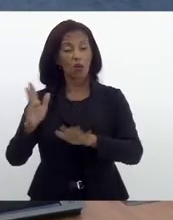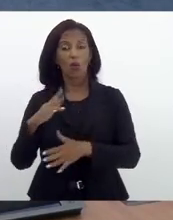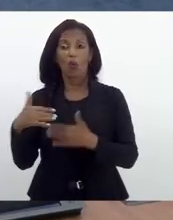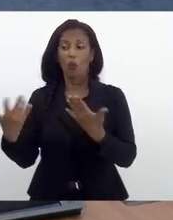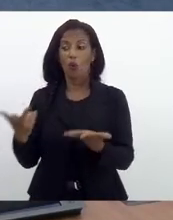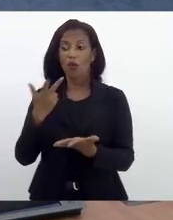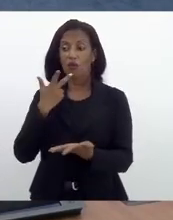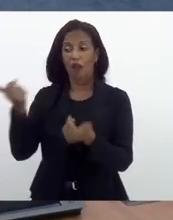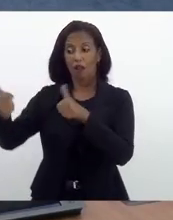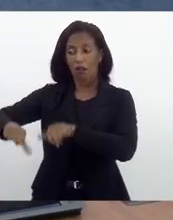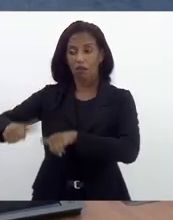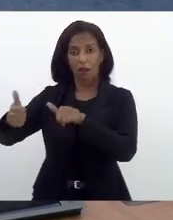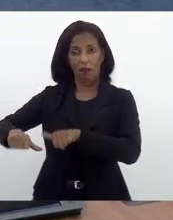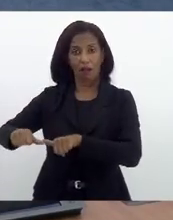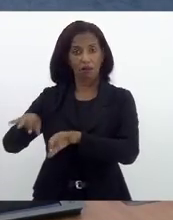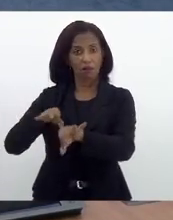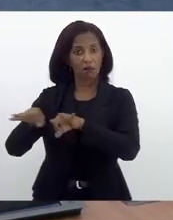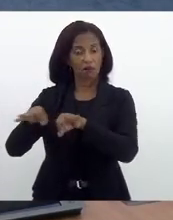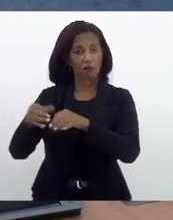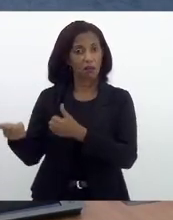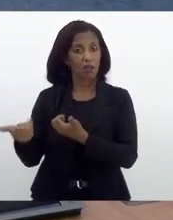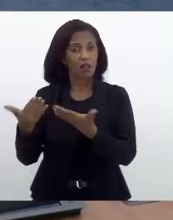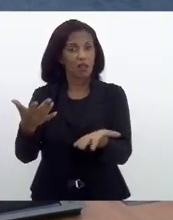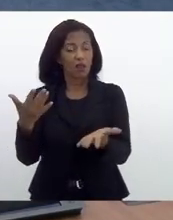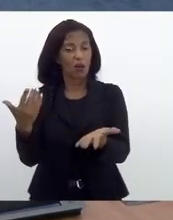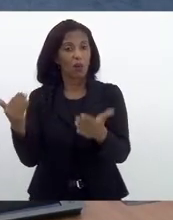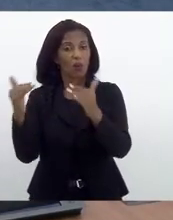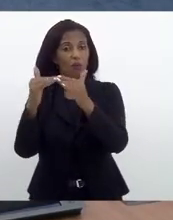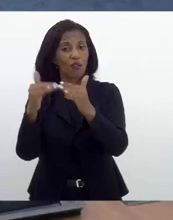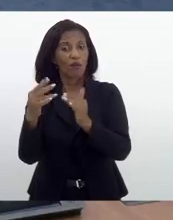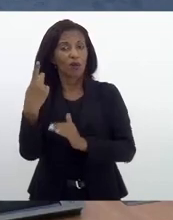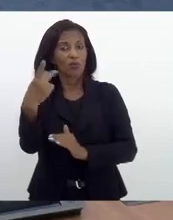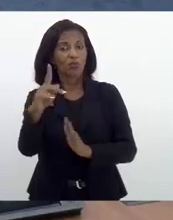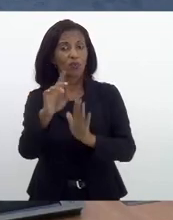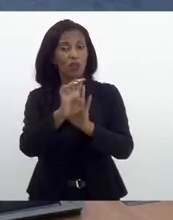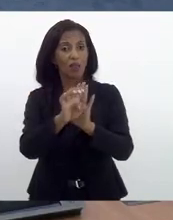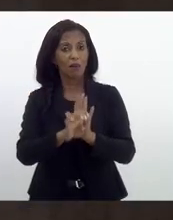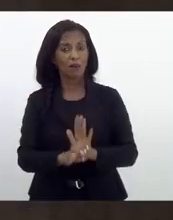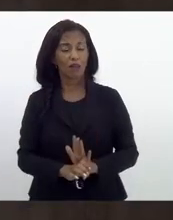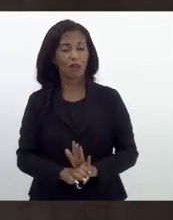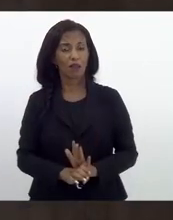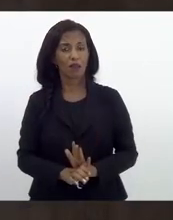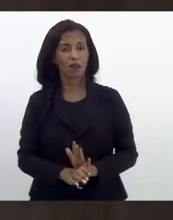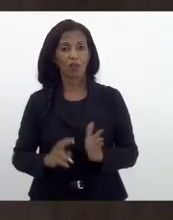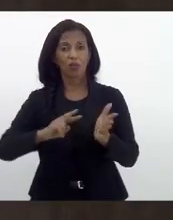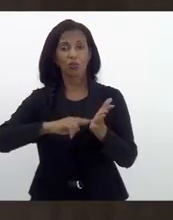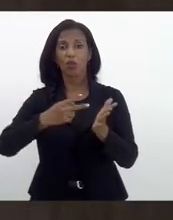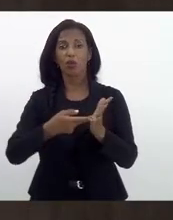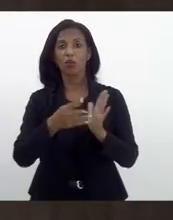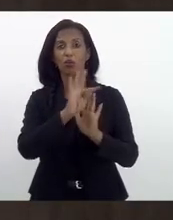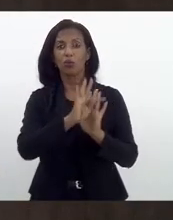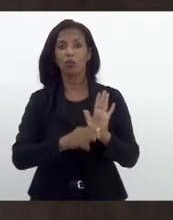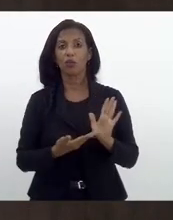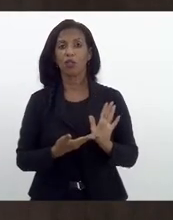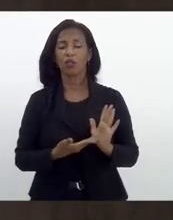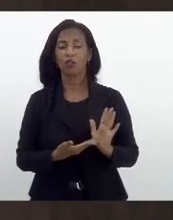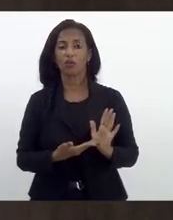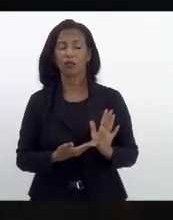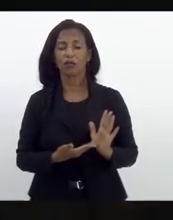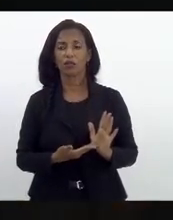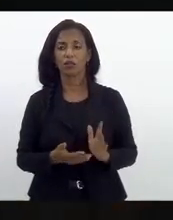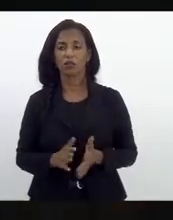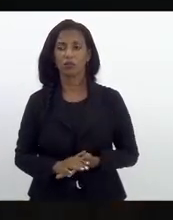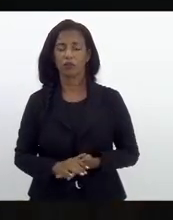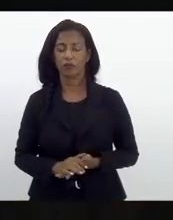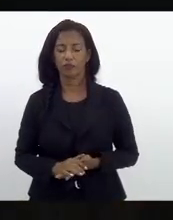fazem análise do projeto eles dão como favorável a sua emenda só que não alteram o teu mas olha só em relação